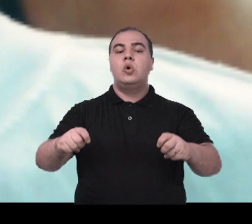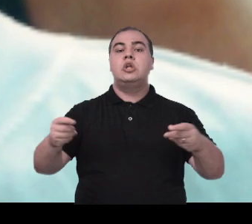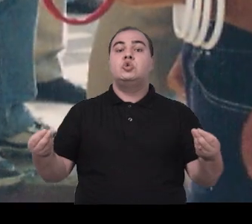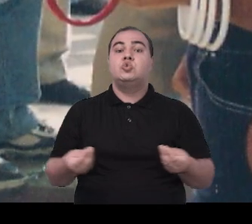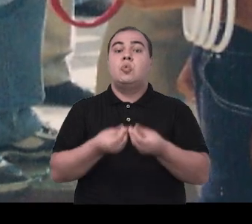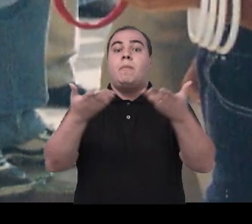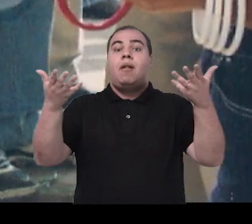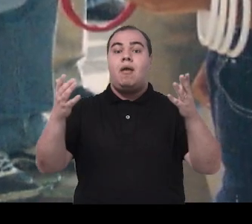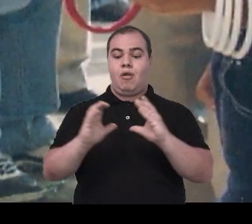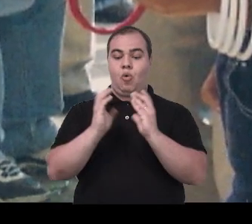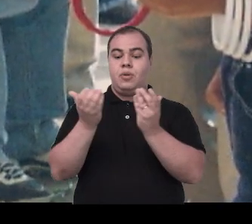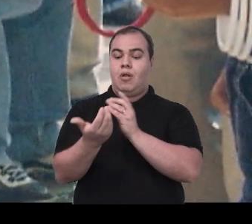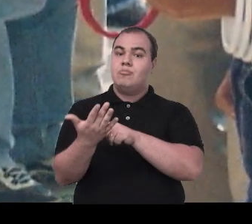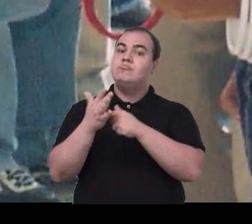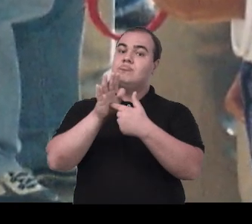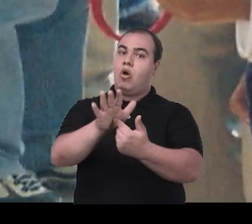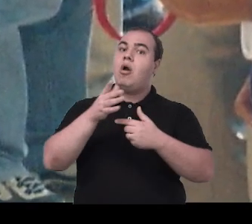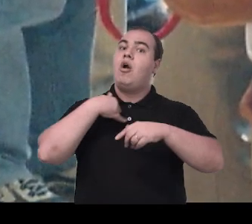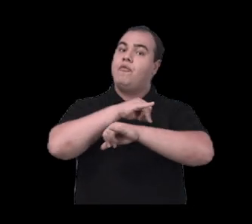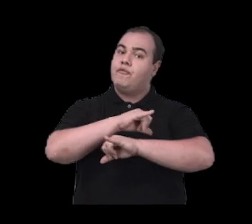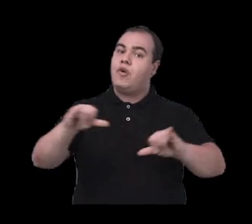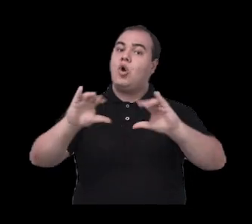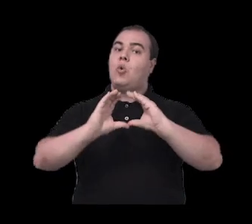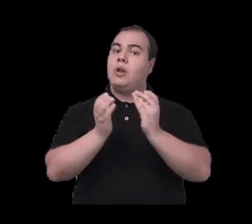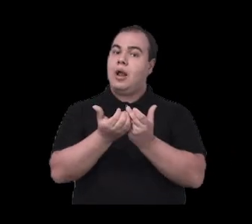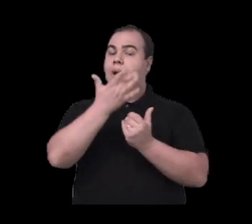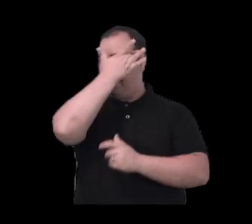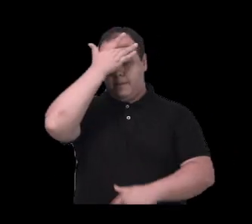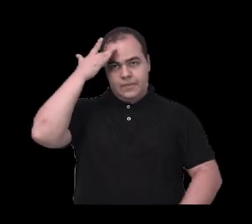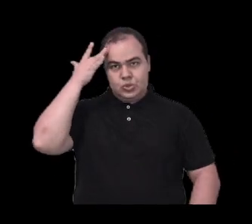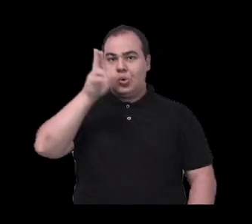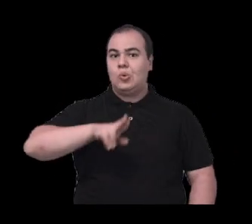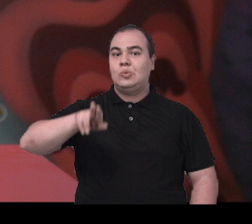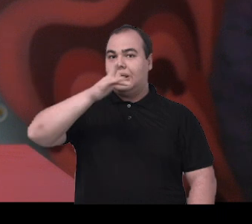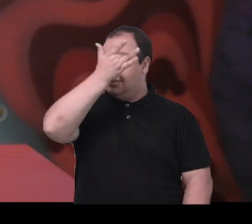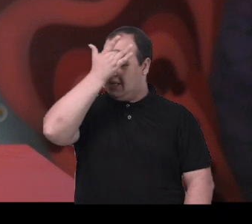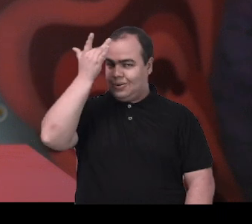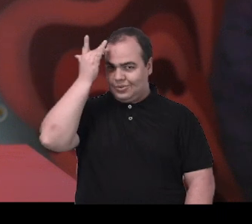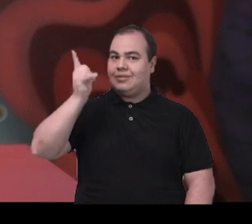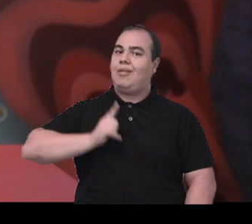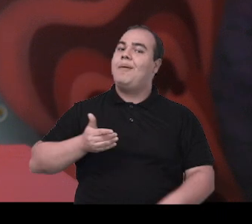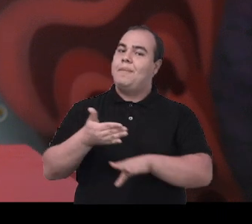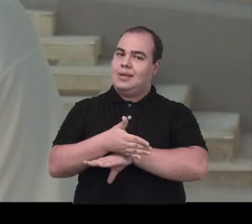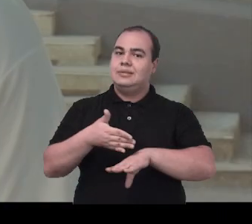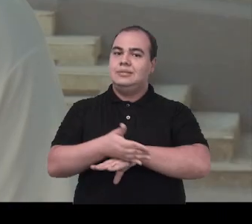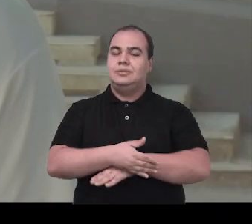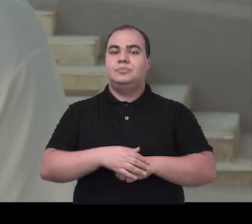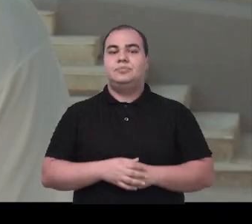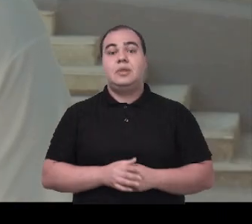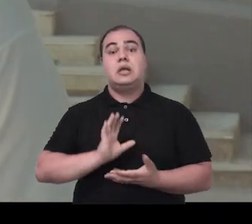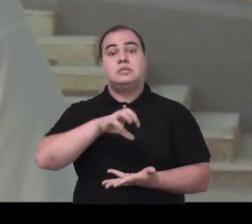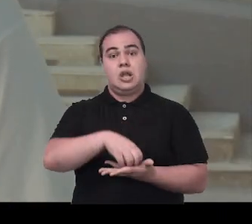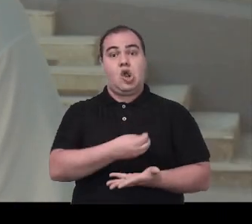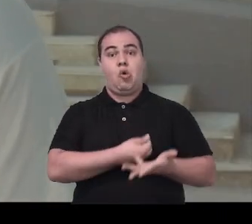todas as surpresas que a comunidade traz. E aí, quando eu falo comunidade, os usuários da saúde mental fazem parte. Os